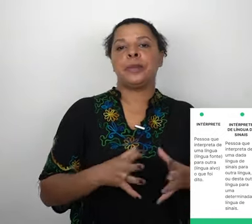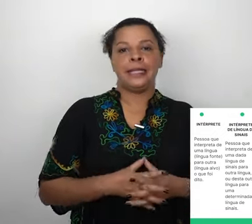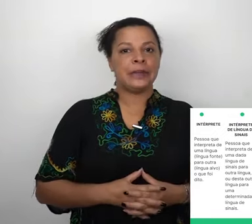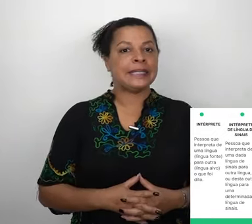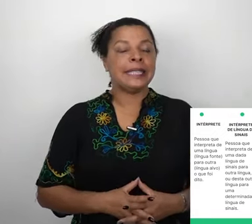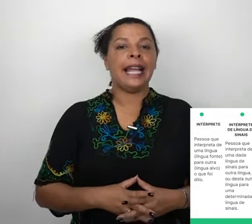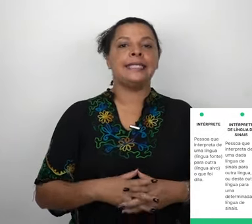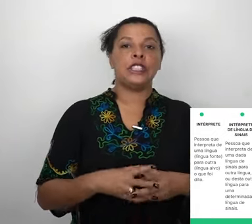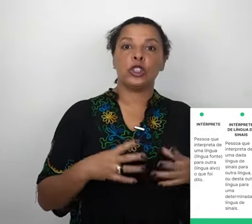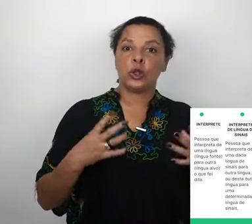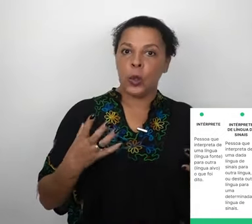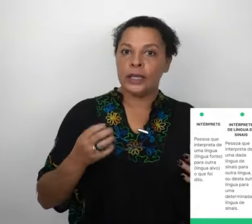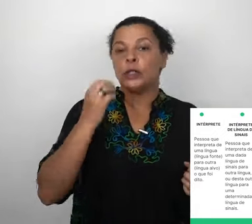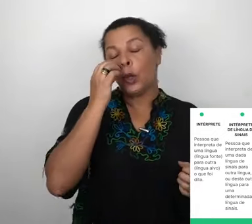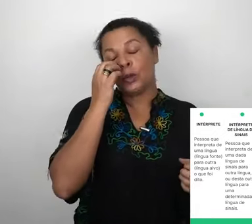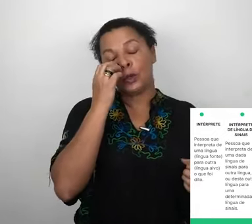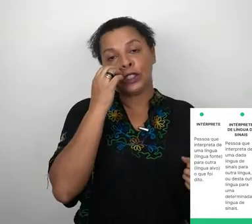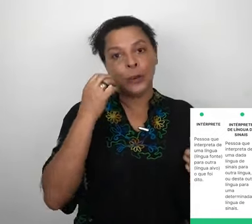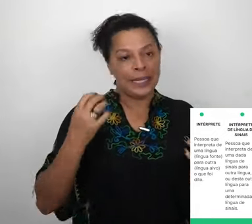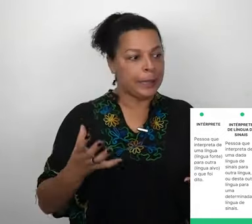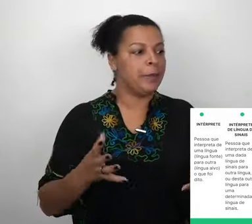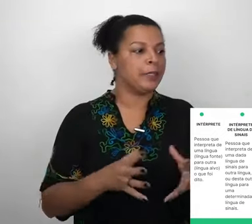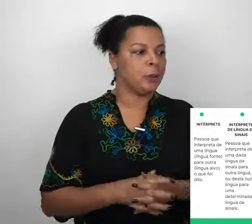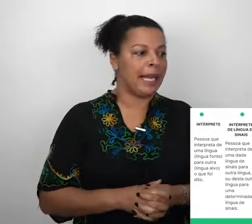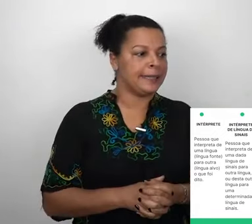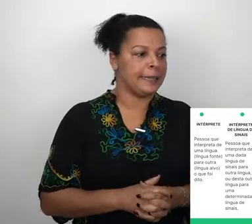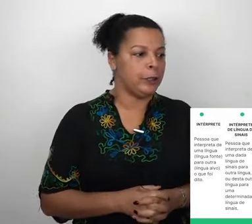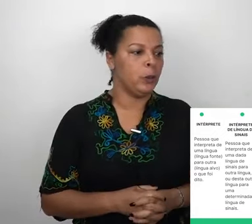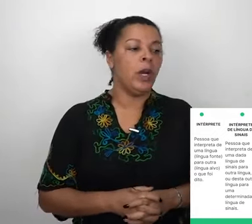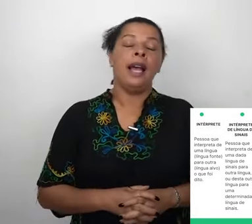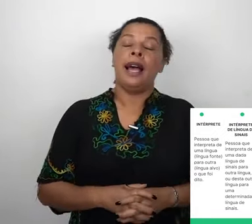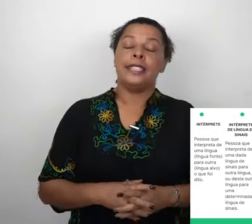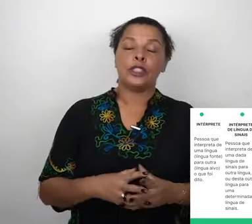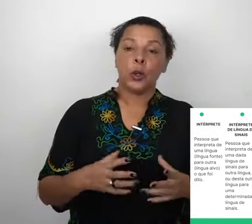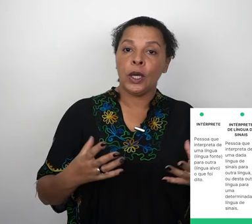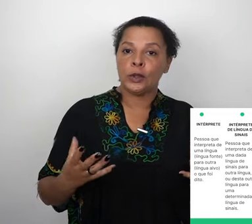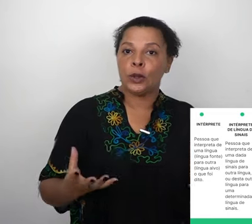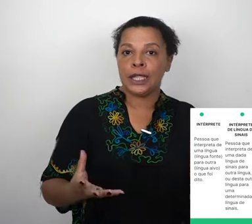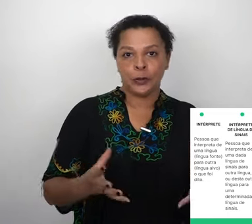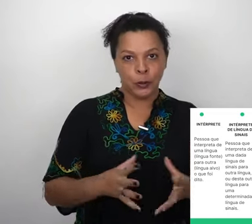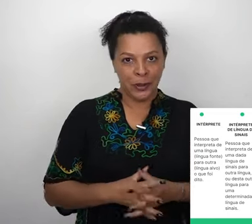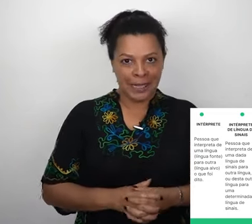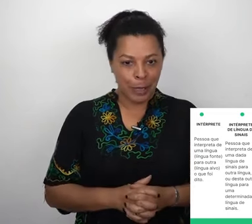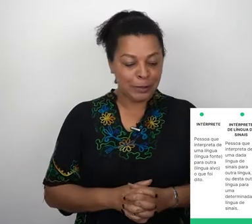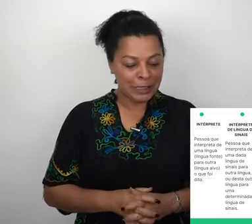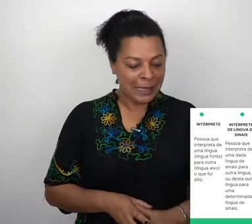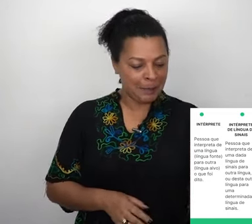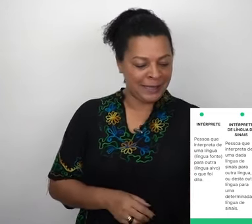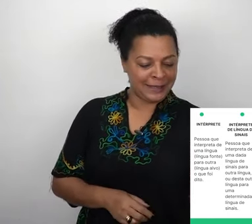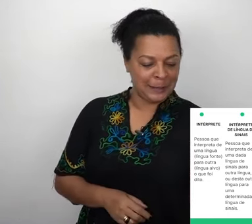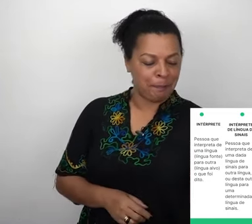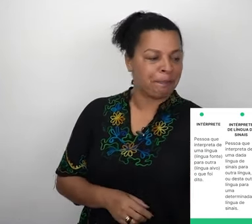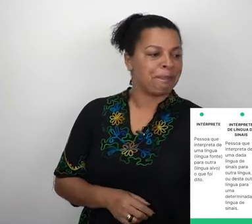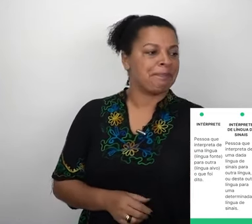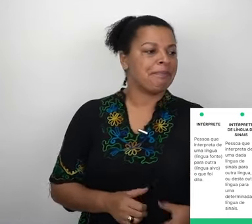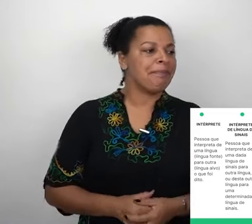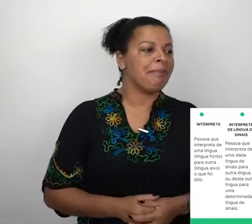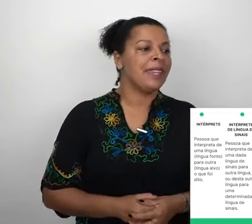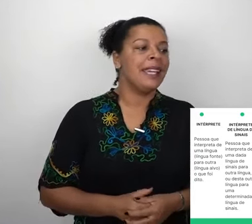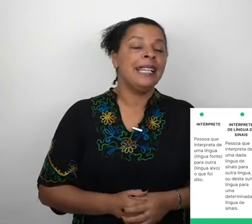falando mais sobre a língua de sinais, a história de como surgiu a Libras no Brasil, a história do tradutor e intérprete de